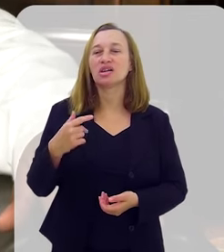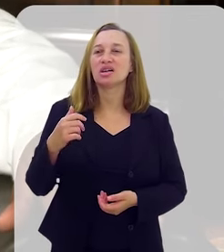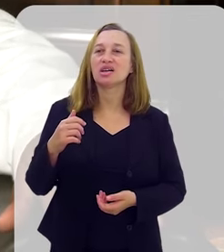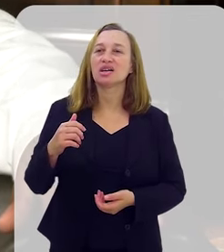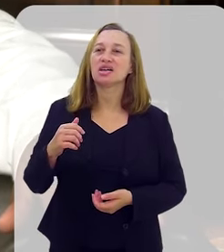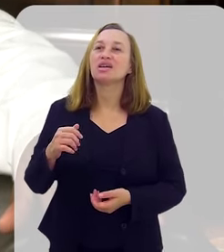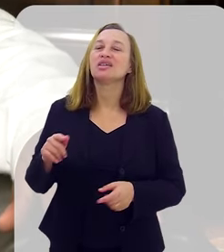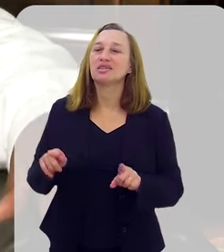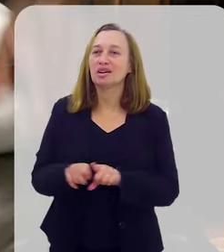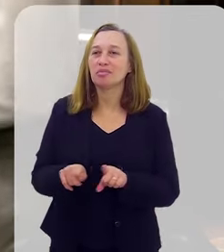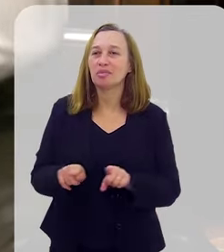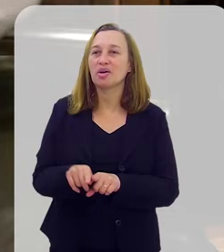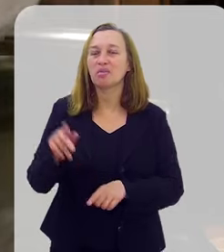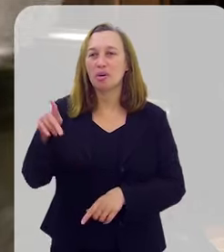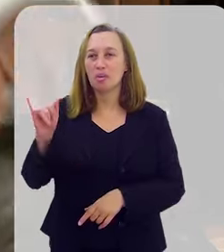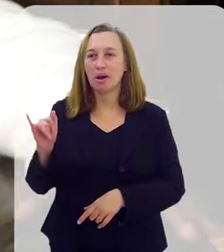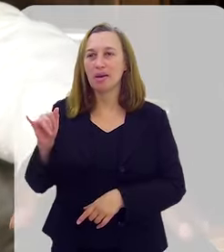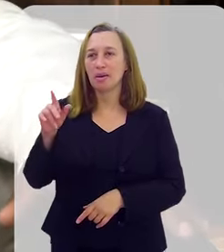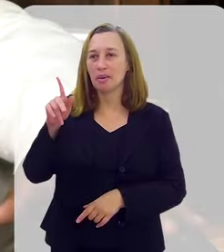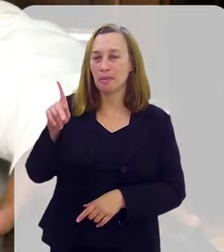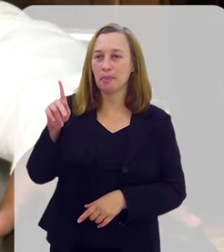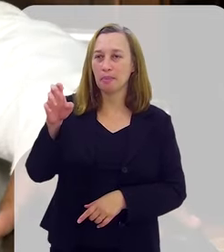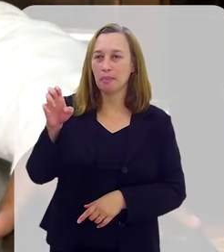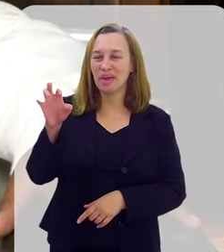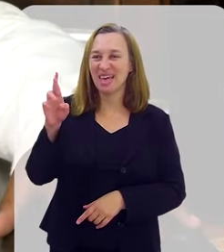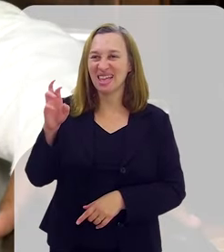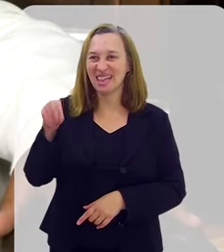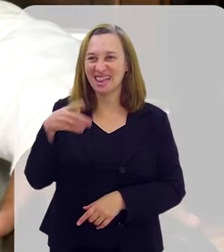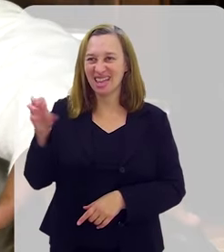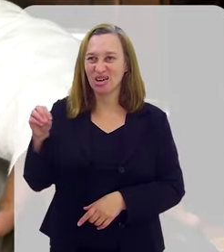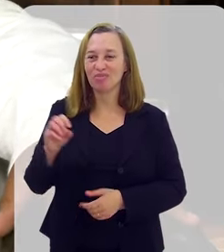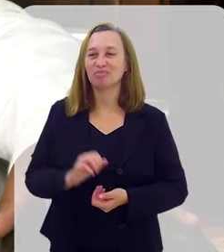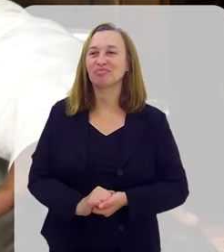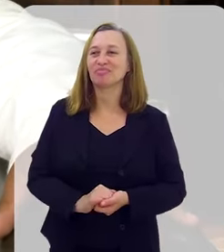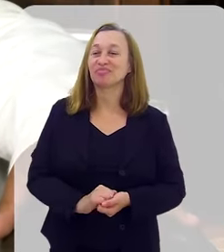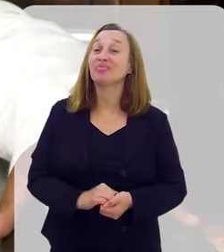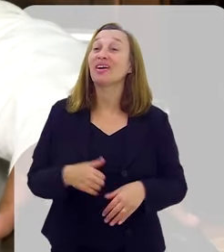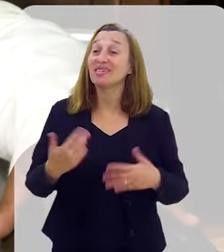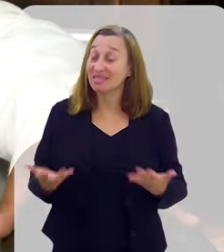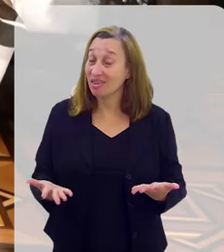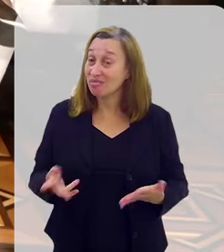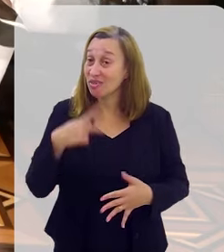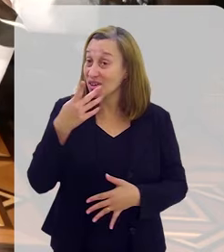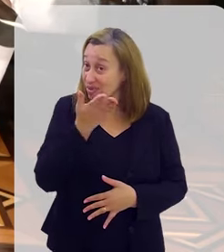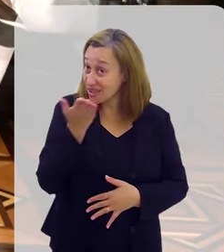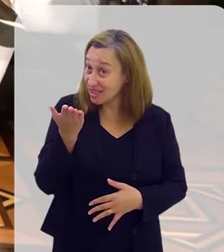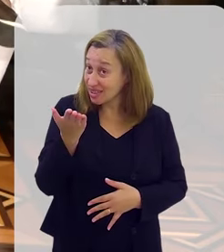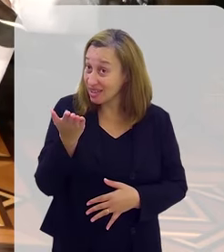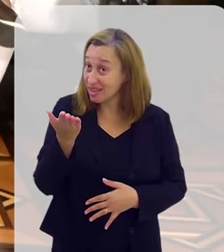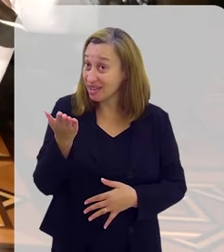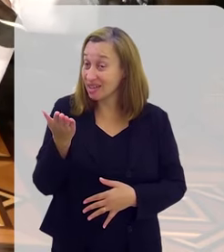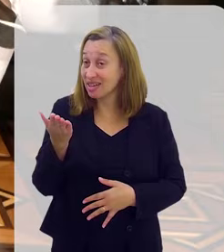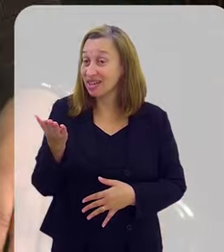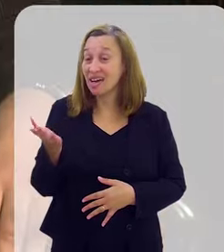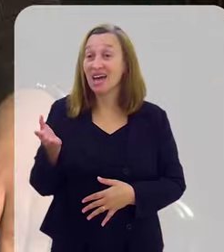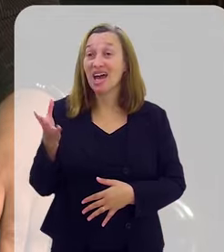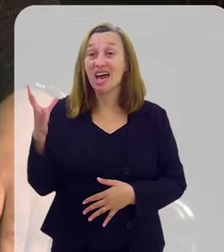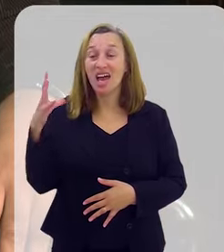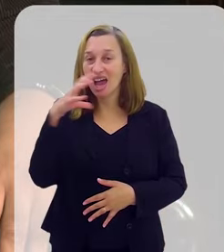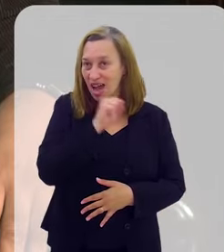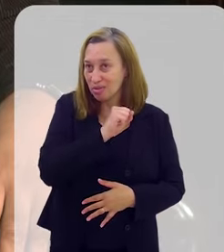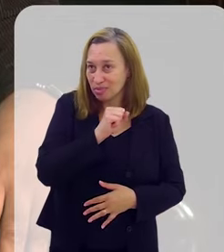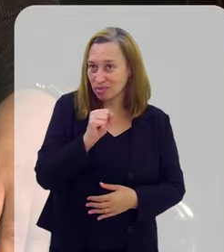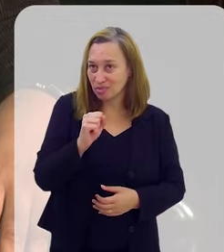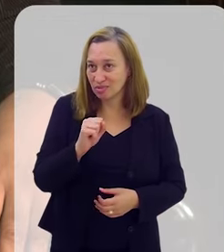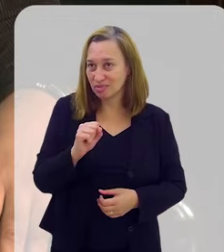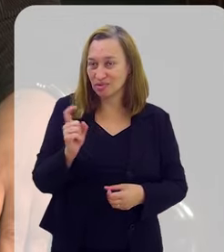Deus abençoe vocês, e para o meu paizão, Pedrão Nascimento. Tamo junto. Eita, Joelzinho. Então, como eu falei para você, filho, é cá